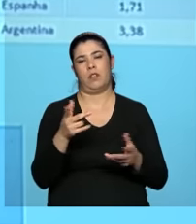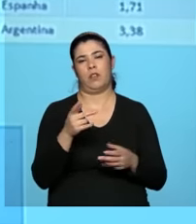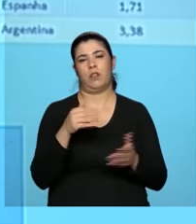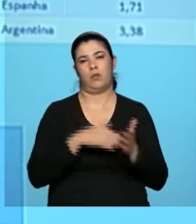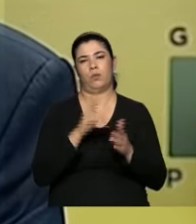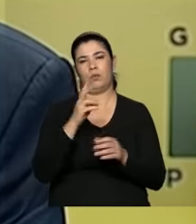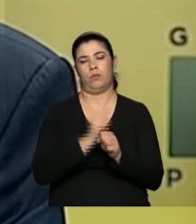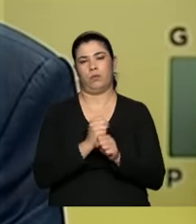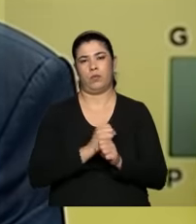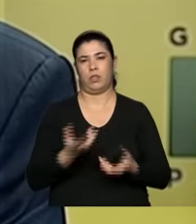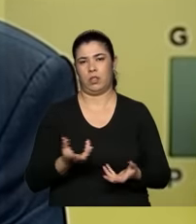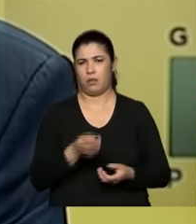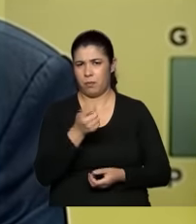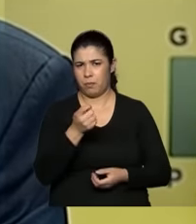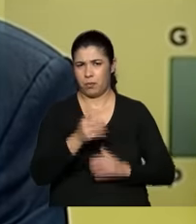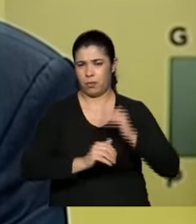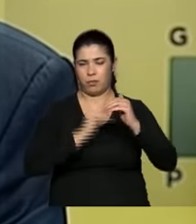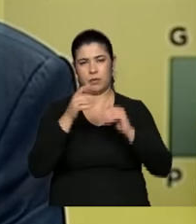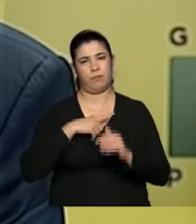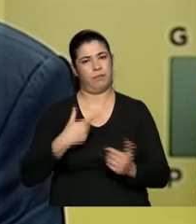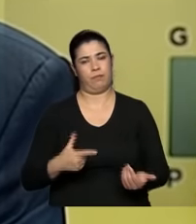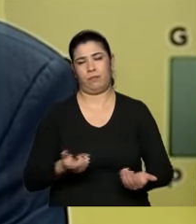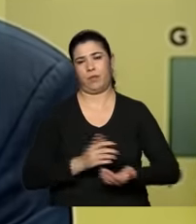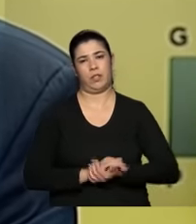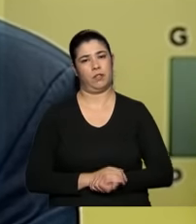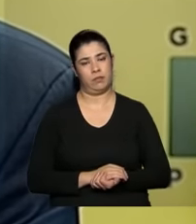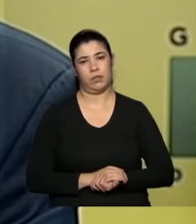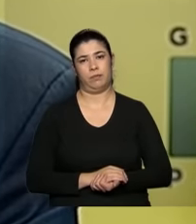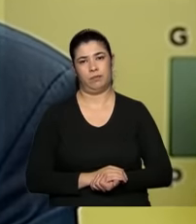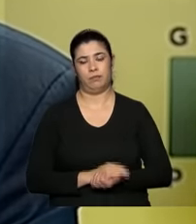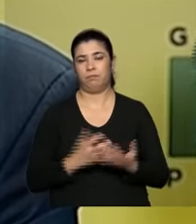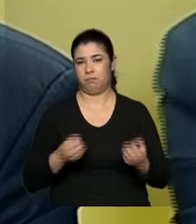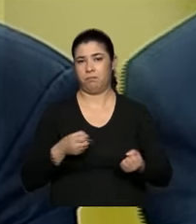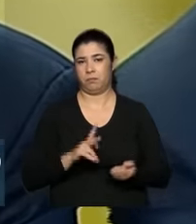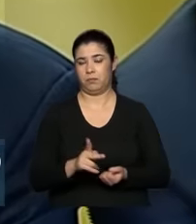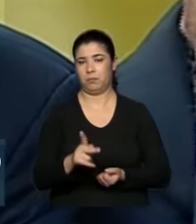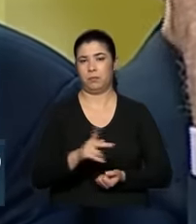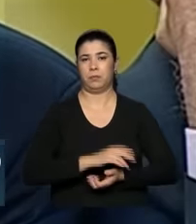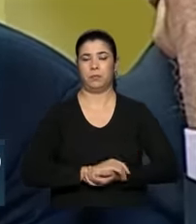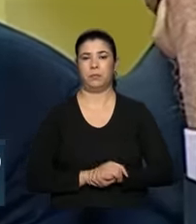2 anos. Isso não é pouca coisa. Vamos prosseguir?